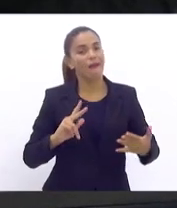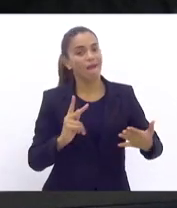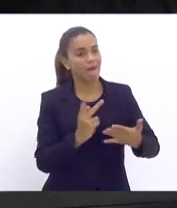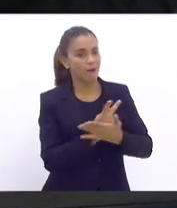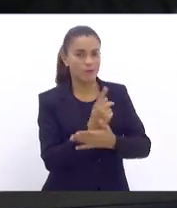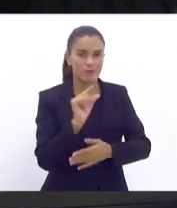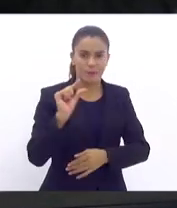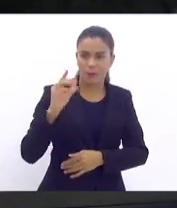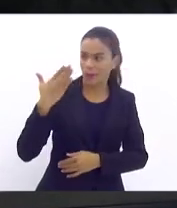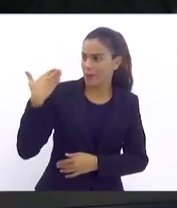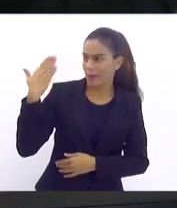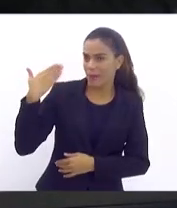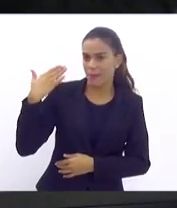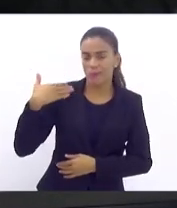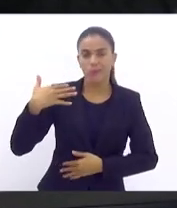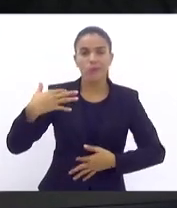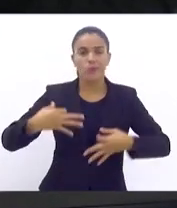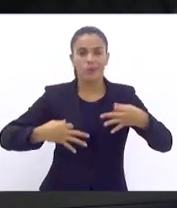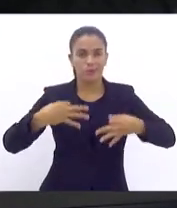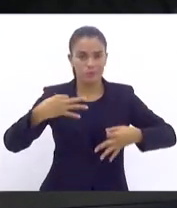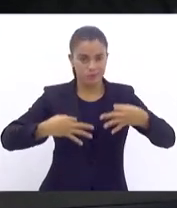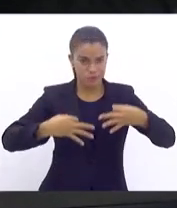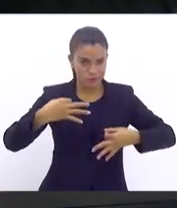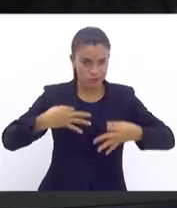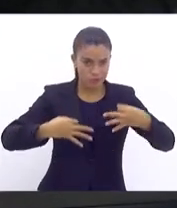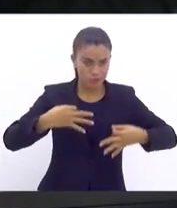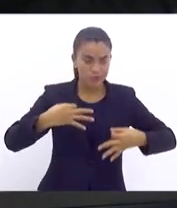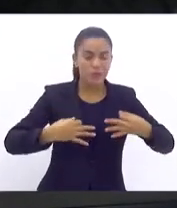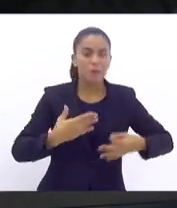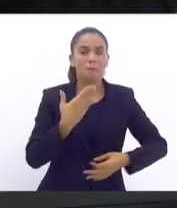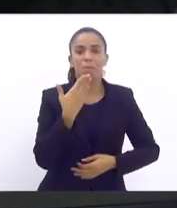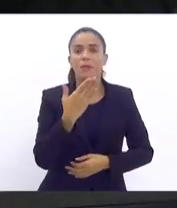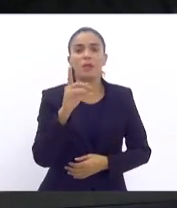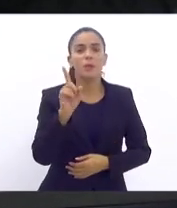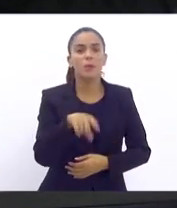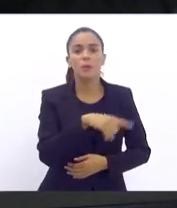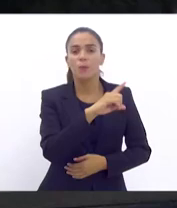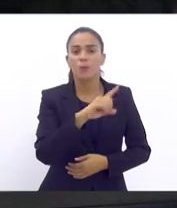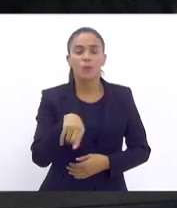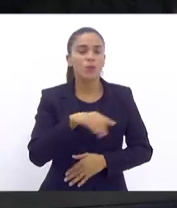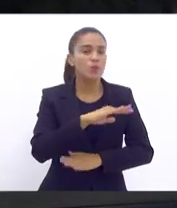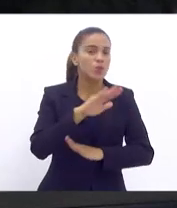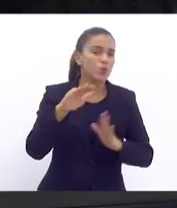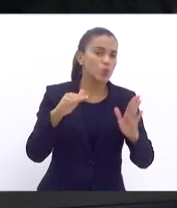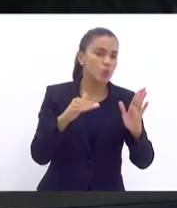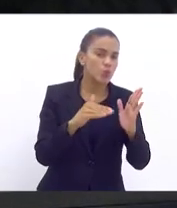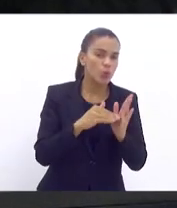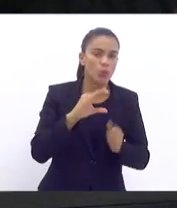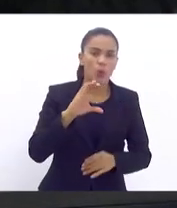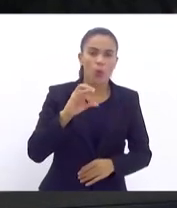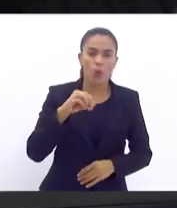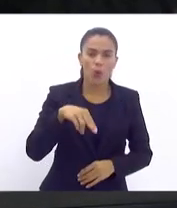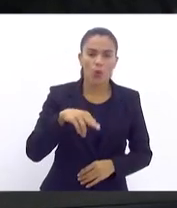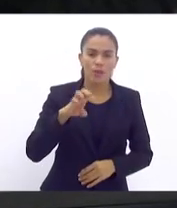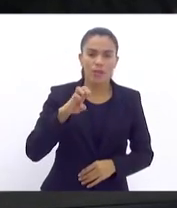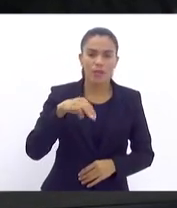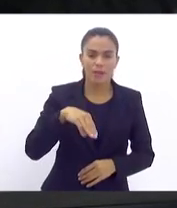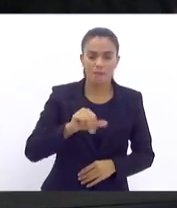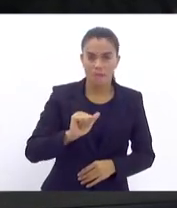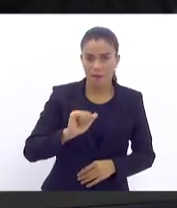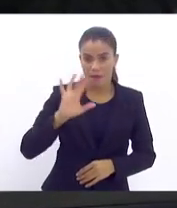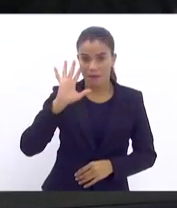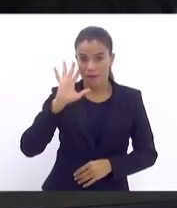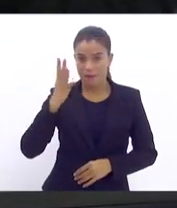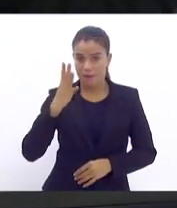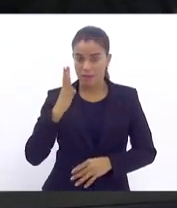recente no tribunal de justiça pedindo anulação de tudo que o conema resolveu Deputado